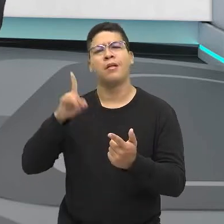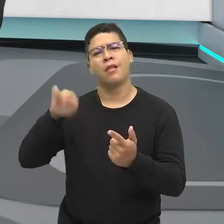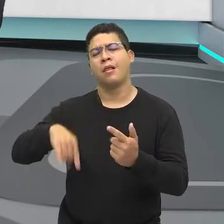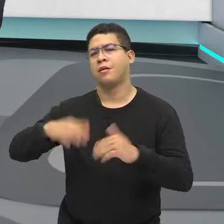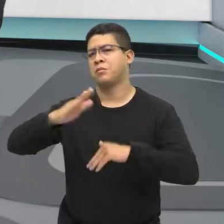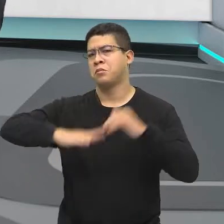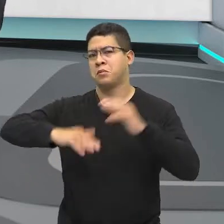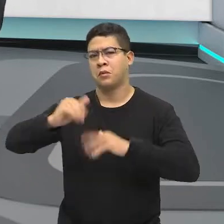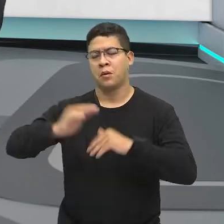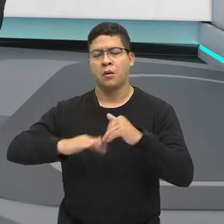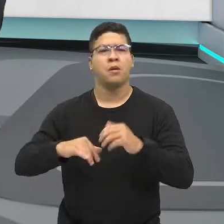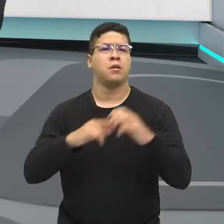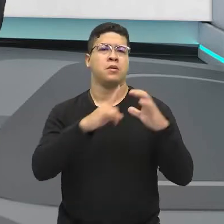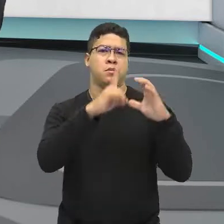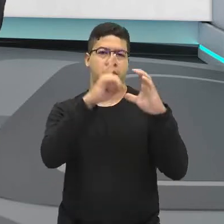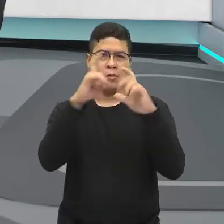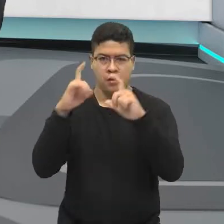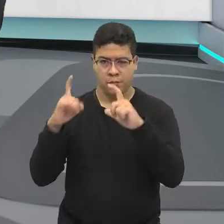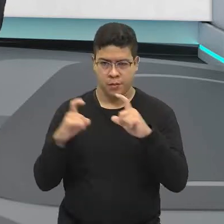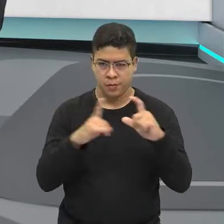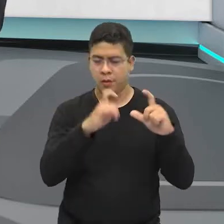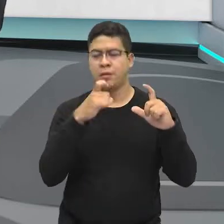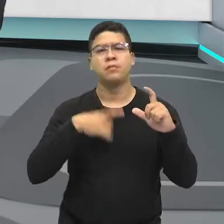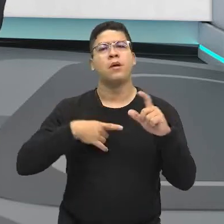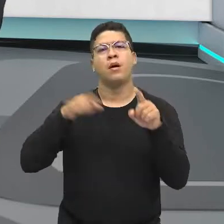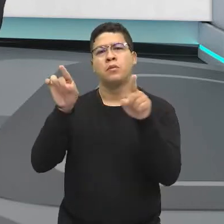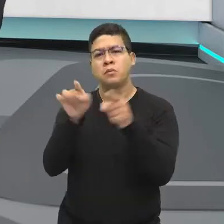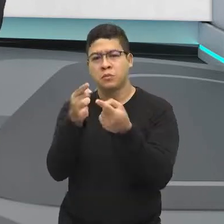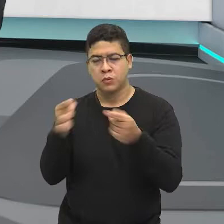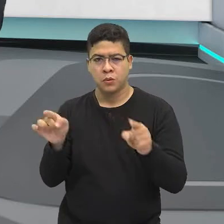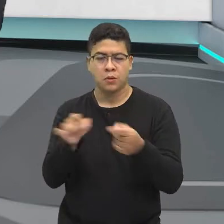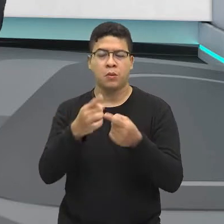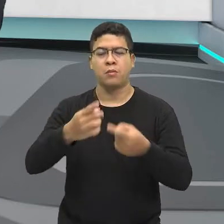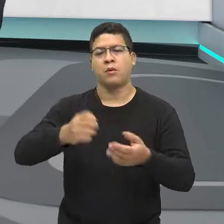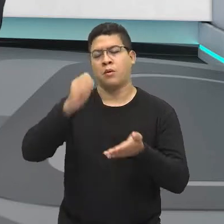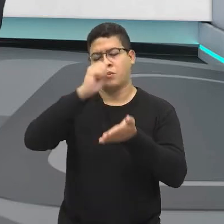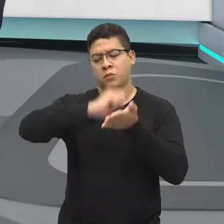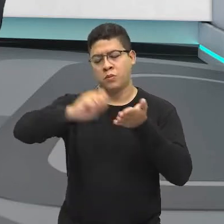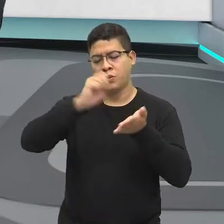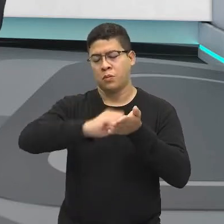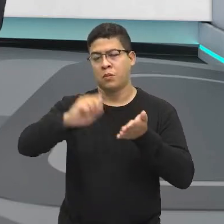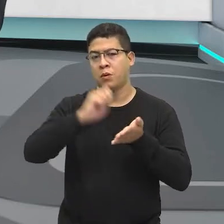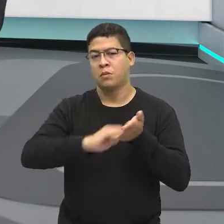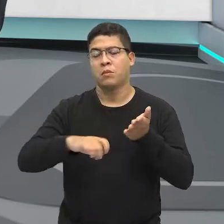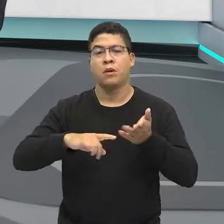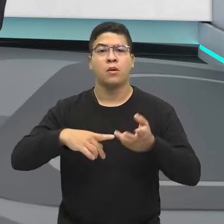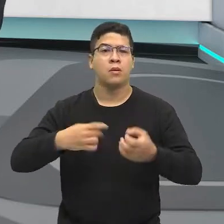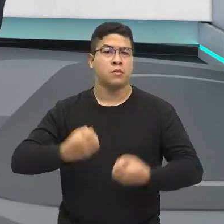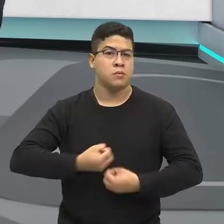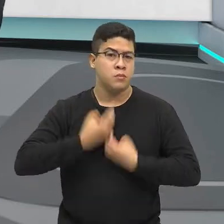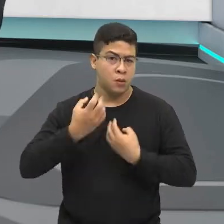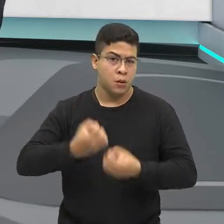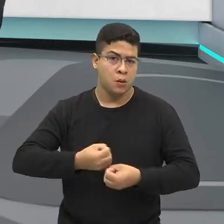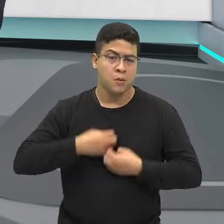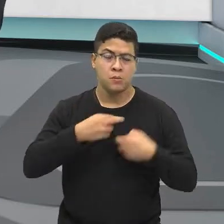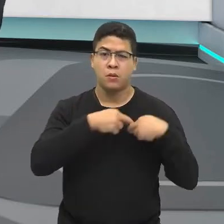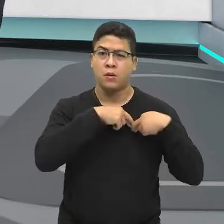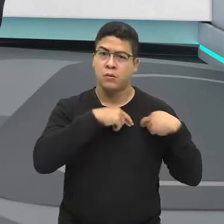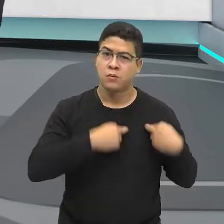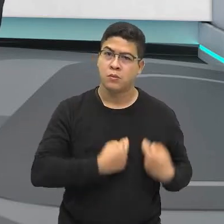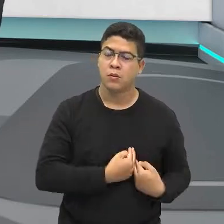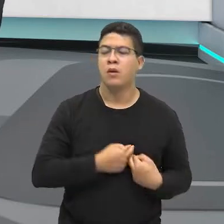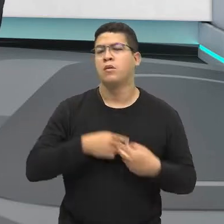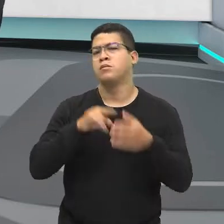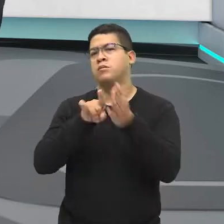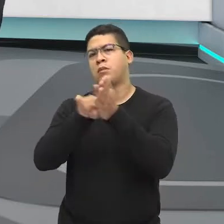foi musicólogo, ele foi escritor de poesias, de contos, de romances. Ele também foi